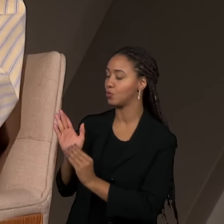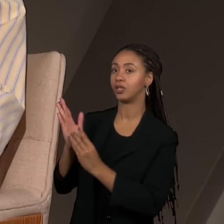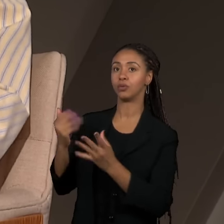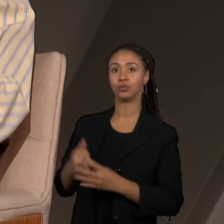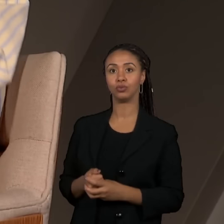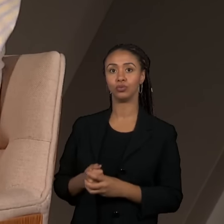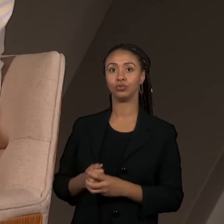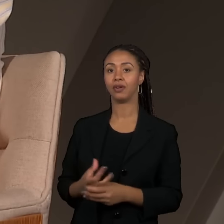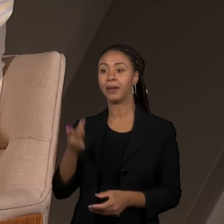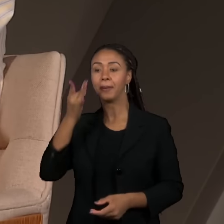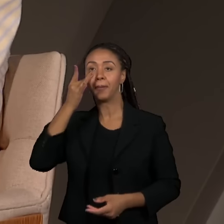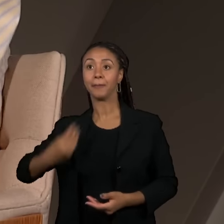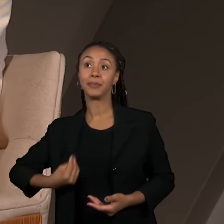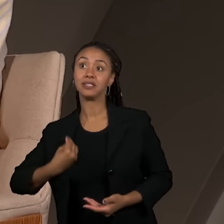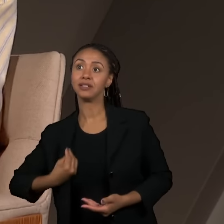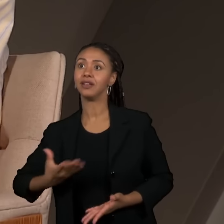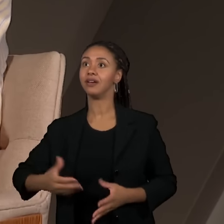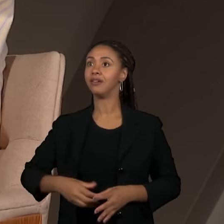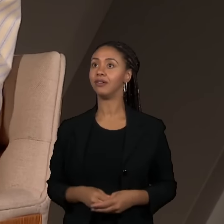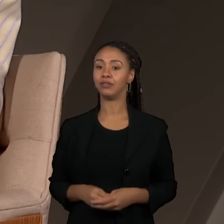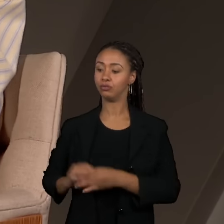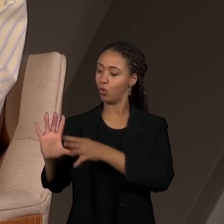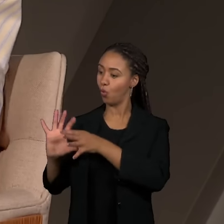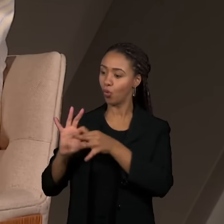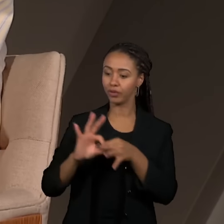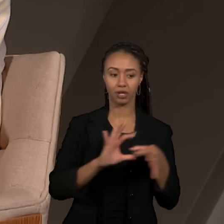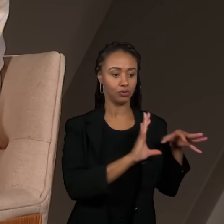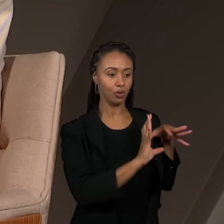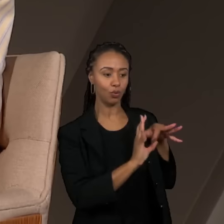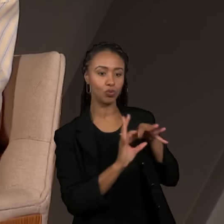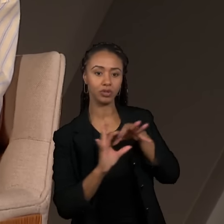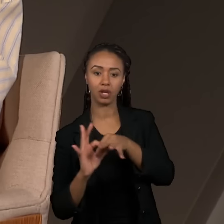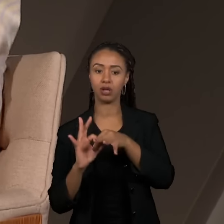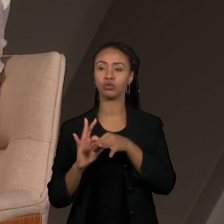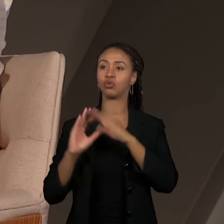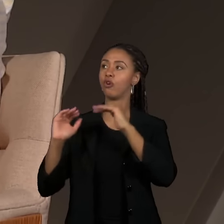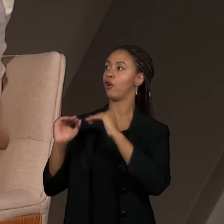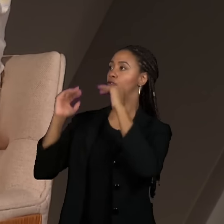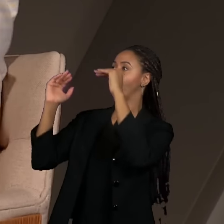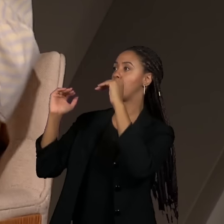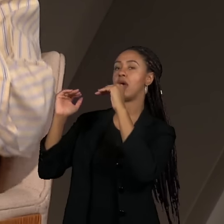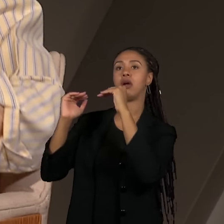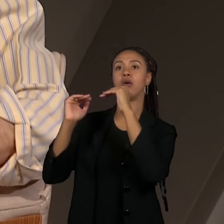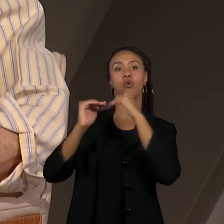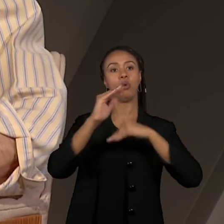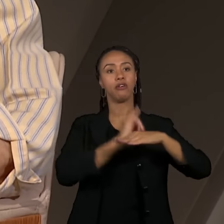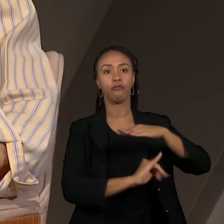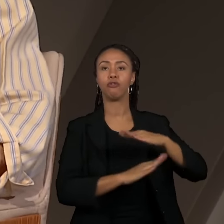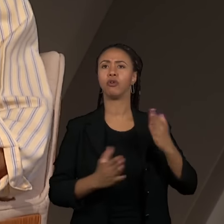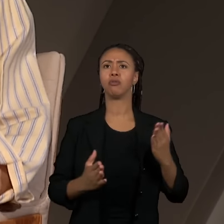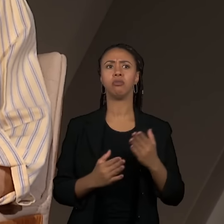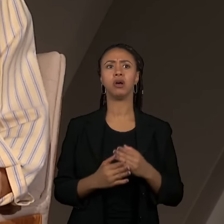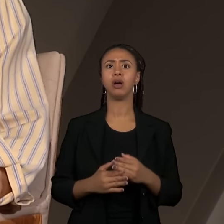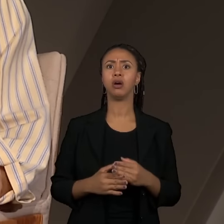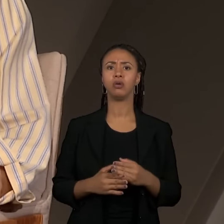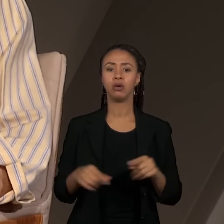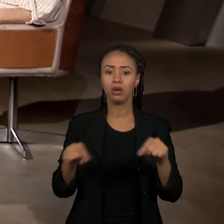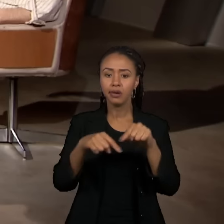misturar né contextos né o formal e não formal sai da da sala de aula vai ver o